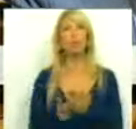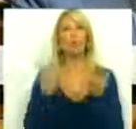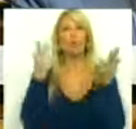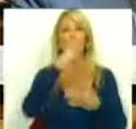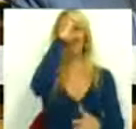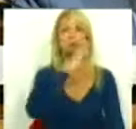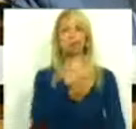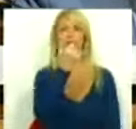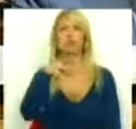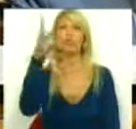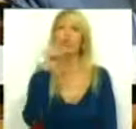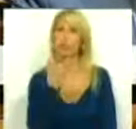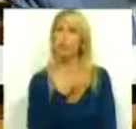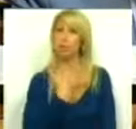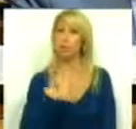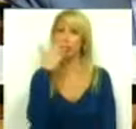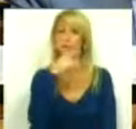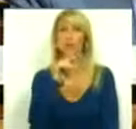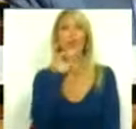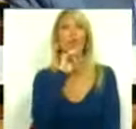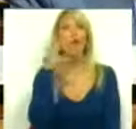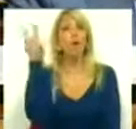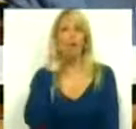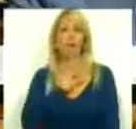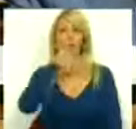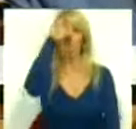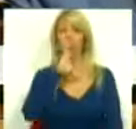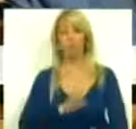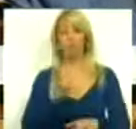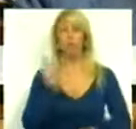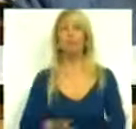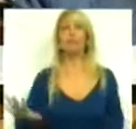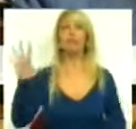para 2013. Gostaria, se possível, de ouvir o Sr. Ministro sobre estas